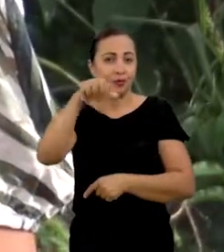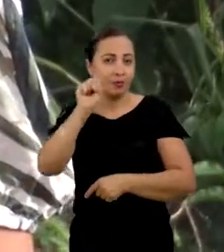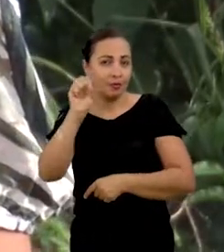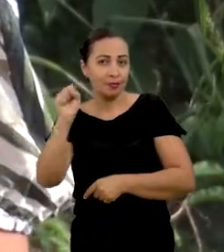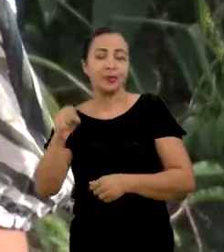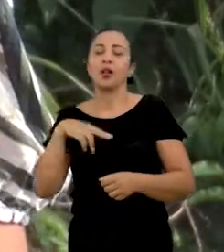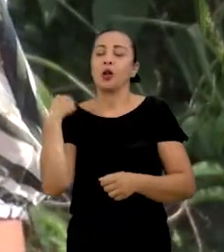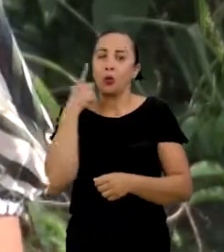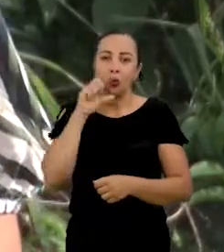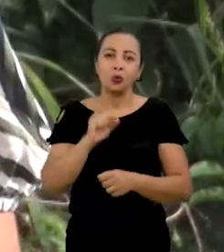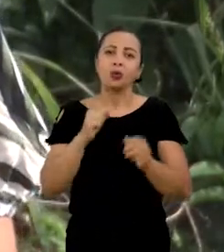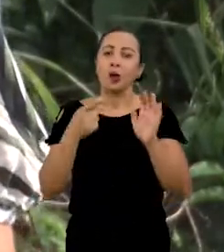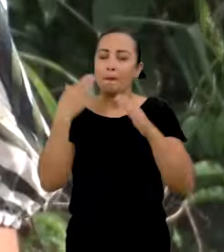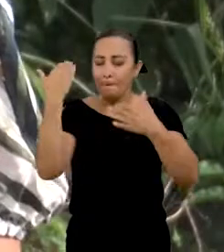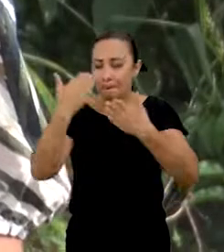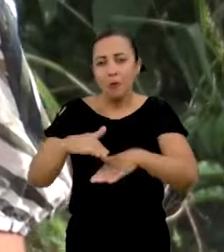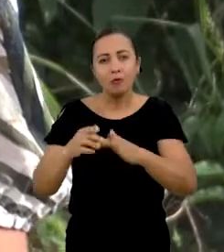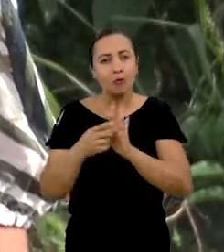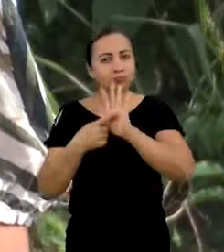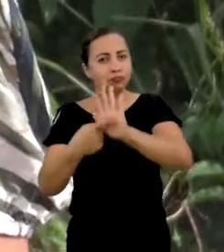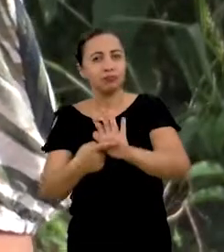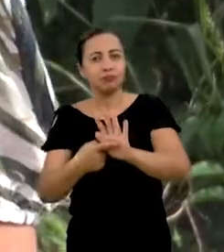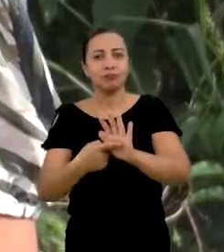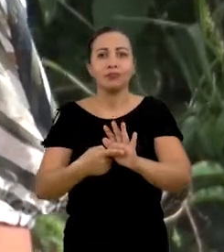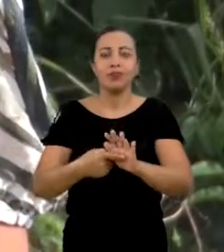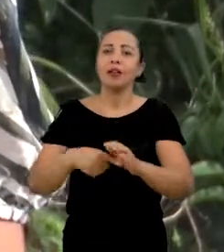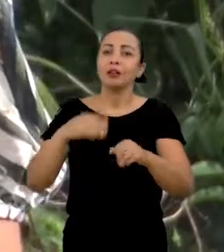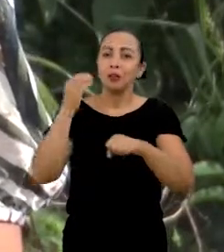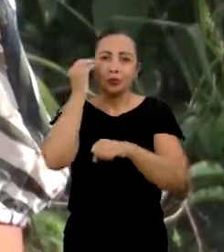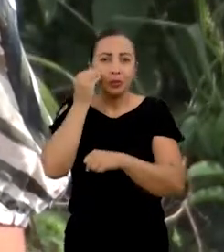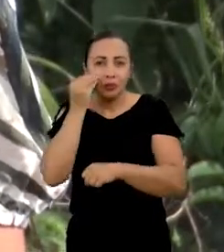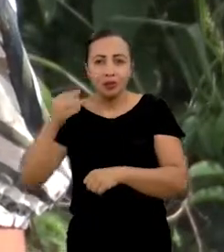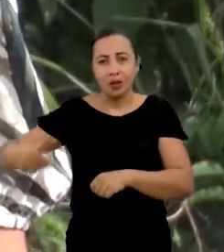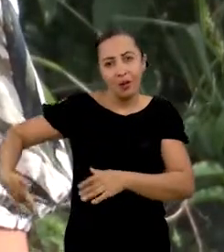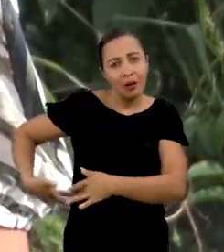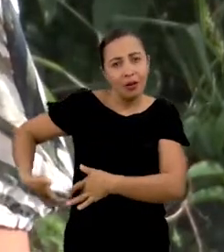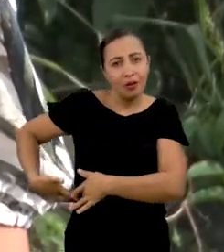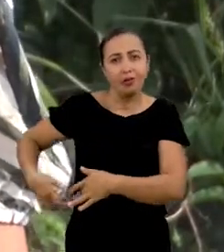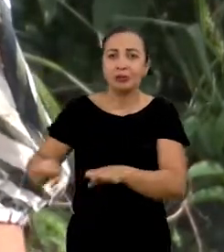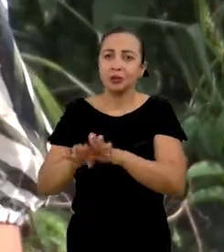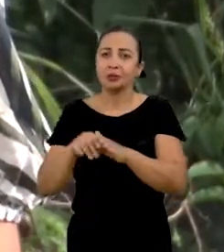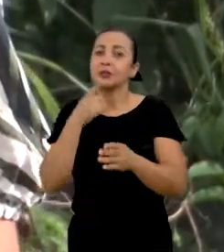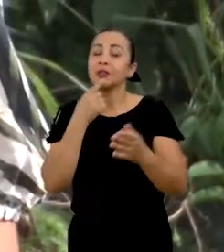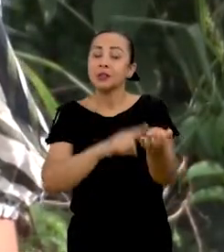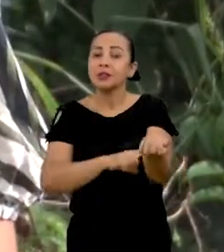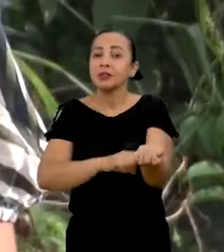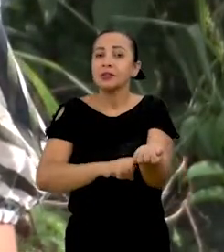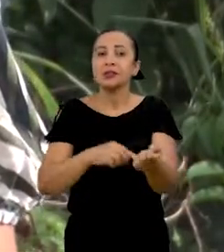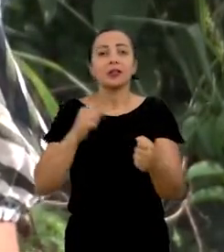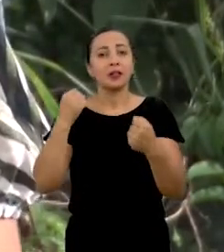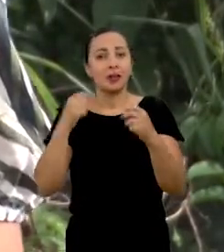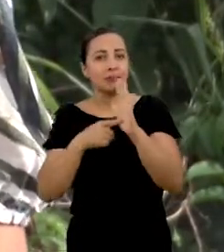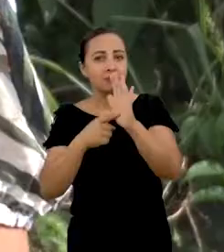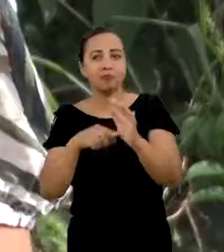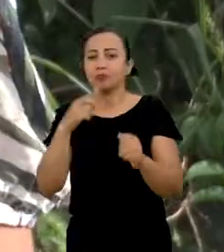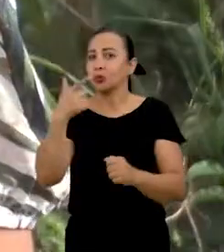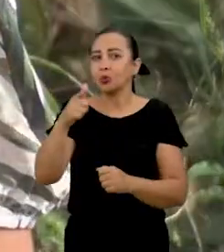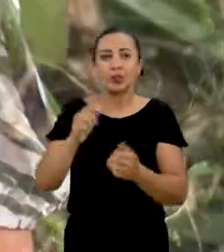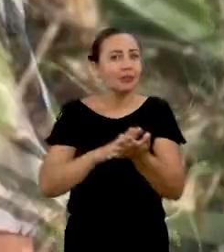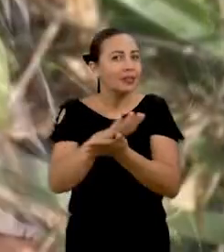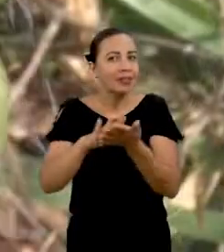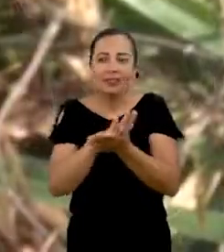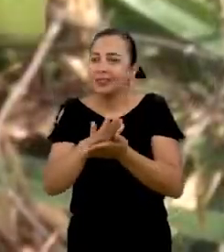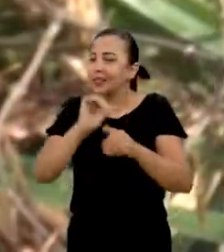tanto testes renais quanto de sangue, e a gente conseguiu comprovar que não houve nenhuma alteração nos